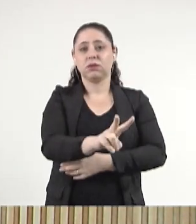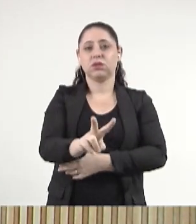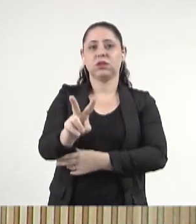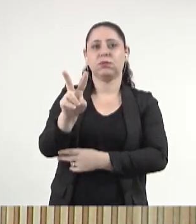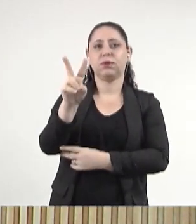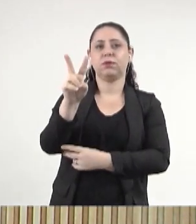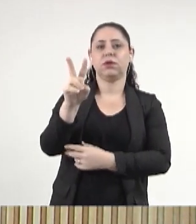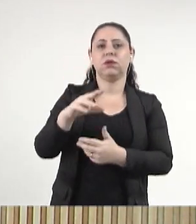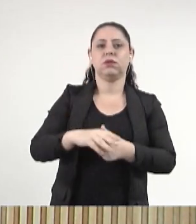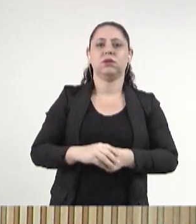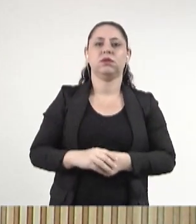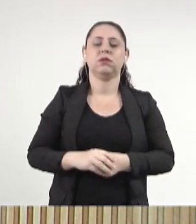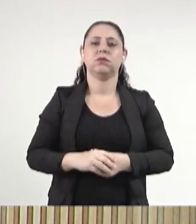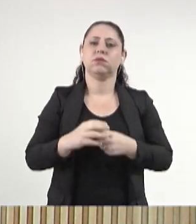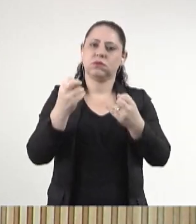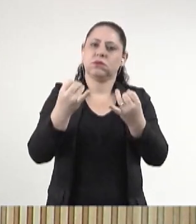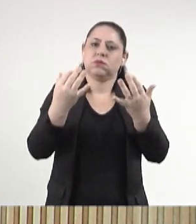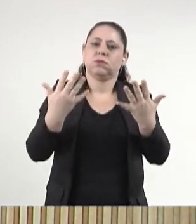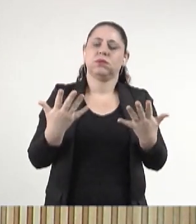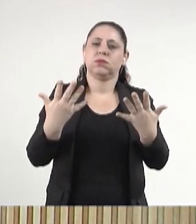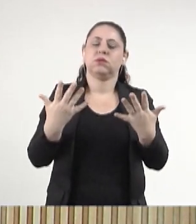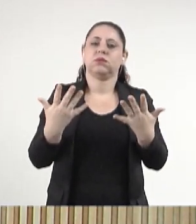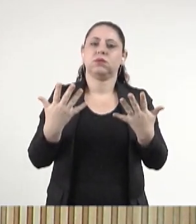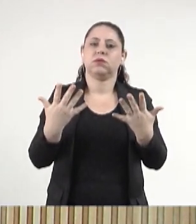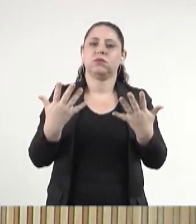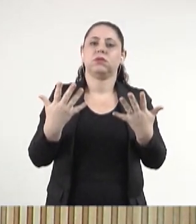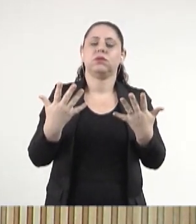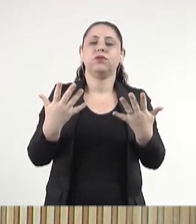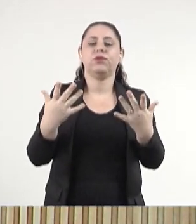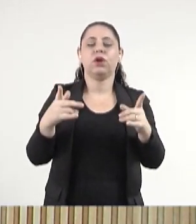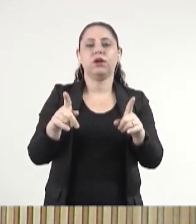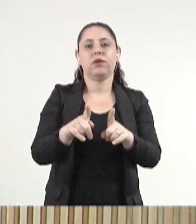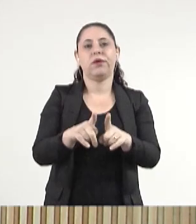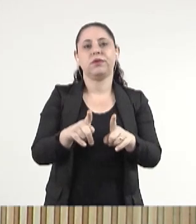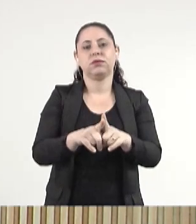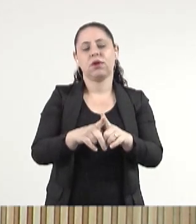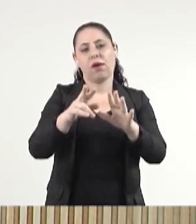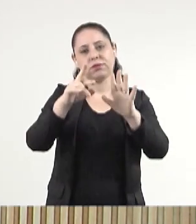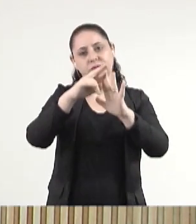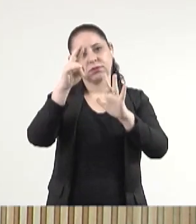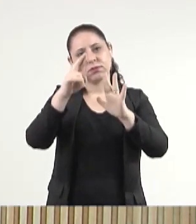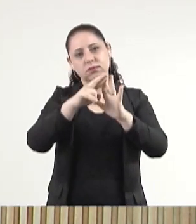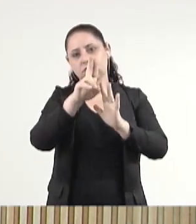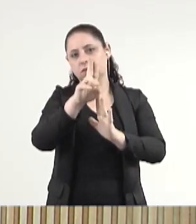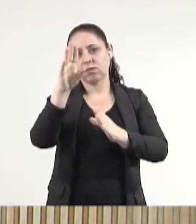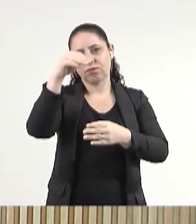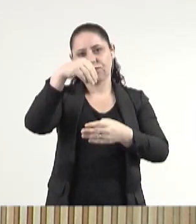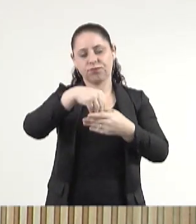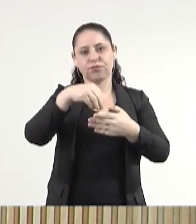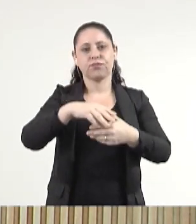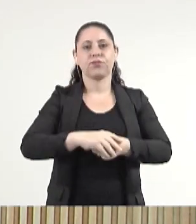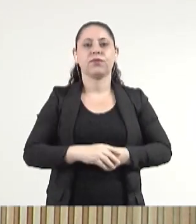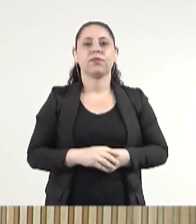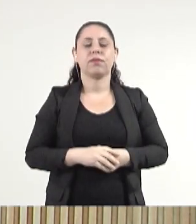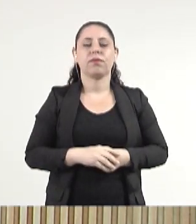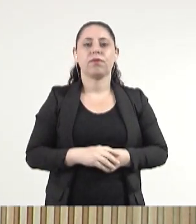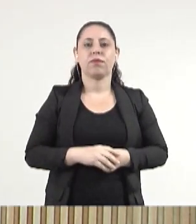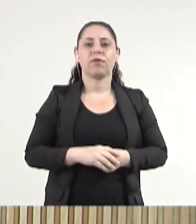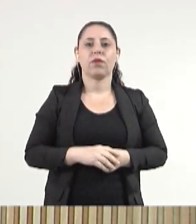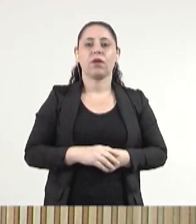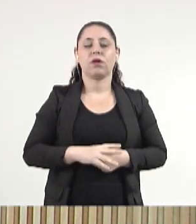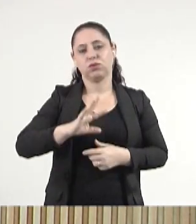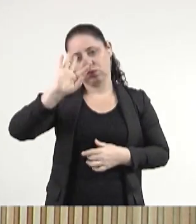Vista. Como a gente sempre explica, essas homenagens elas costumam tramitar regimentalmente com o nome preservado, o nome da pessoa a ser